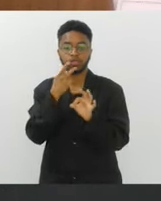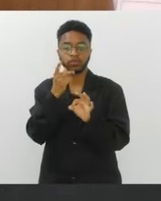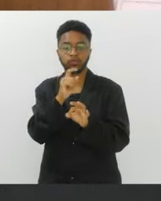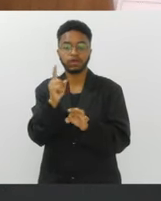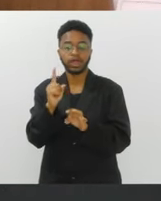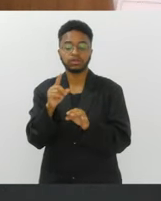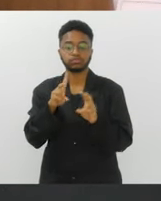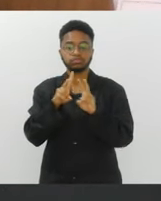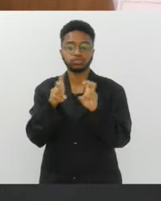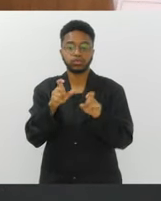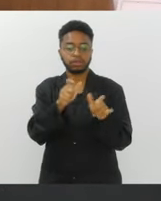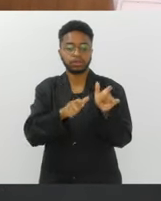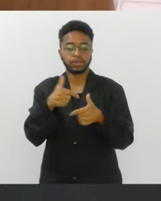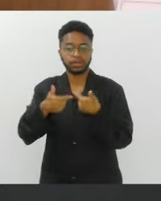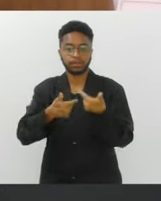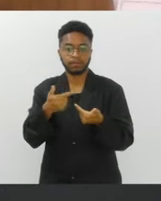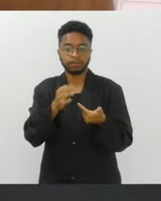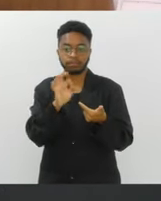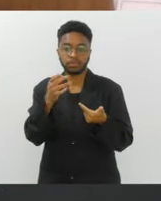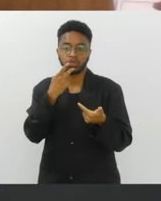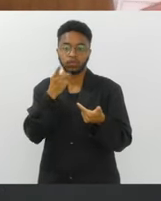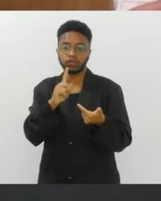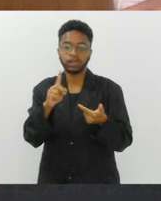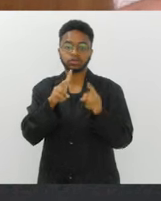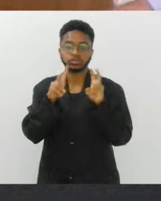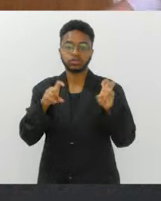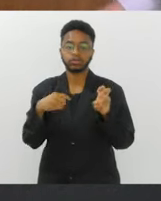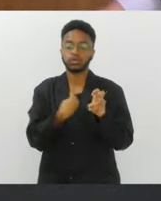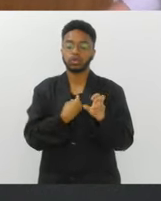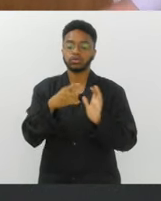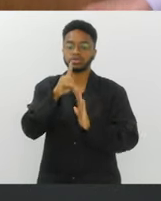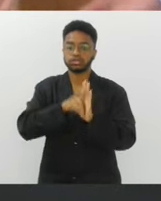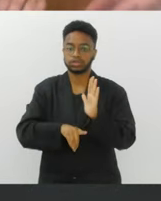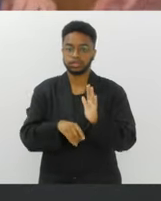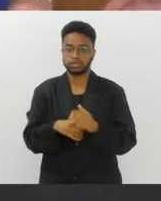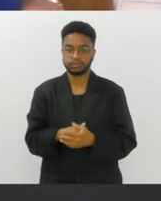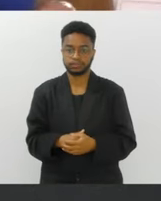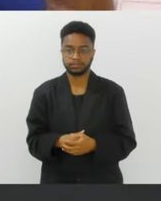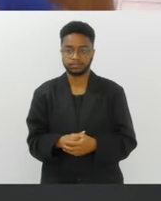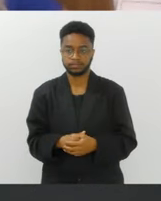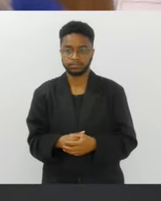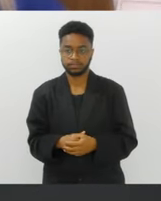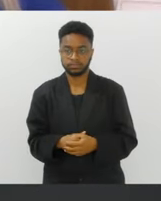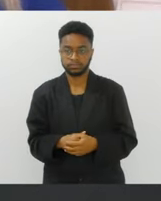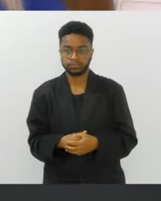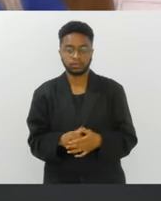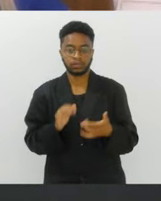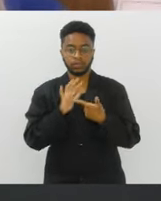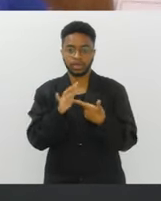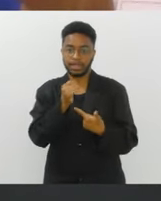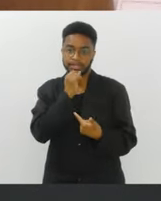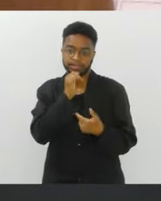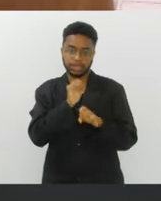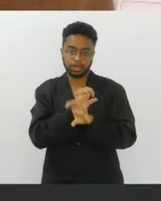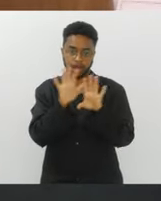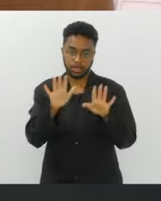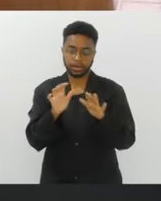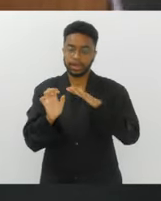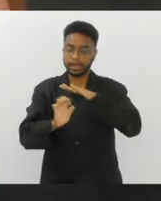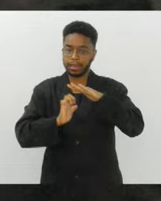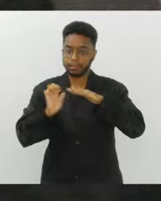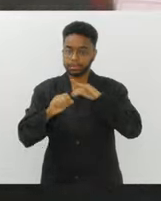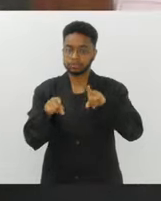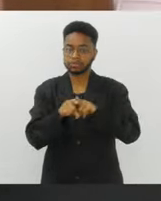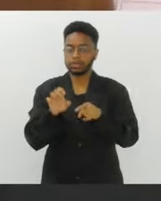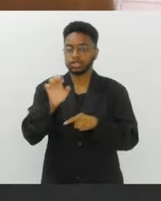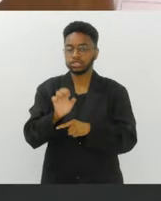trabalhador, ninguém fala no direito de cada um. Tá? Um exemplo claro, a empresa, o Estado, não